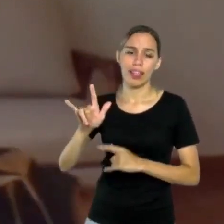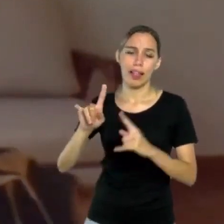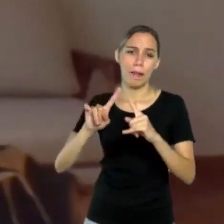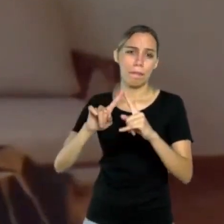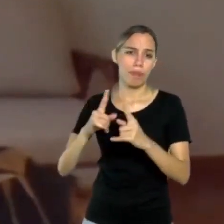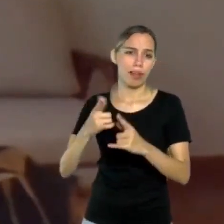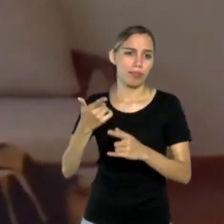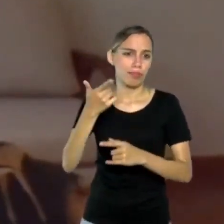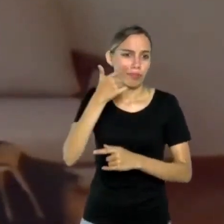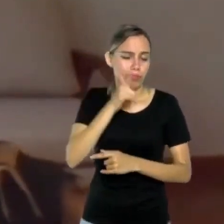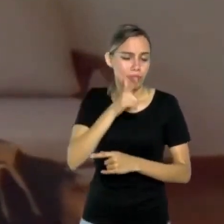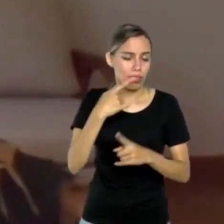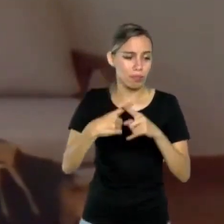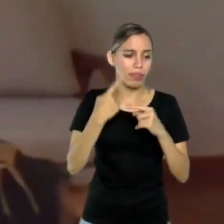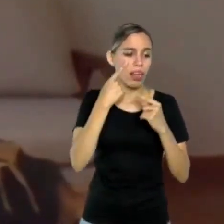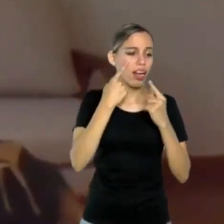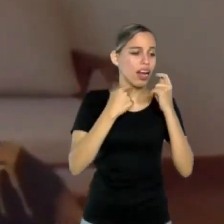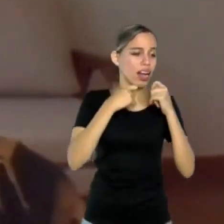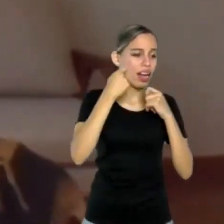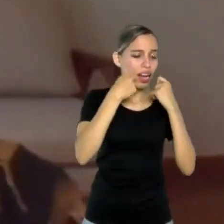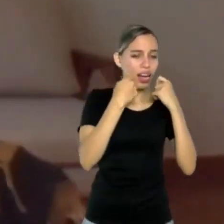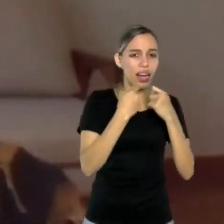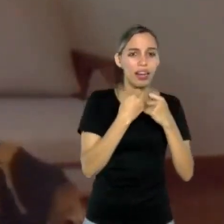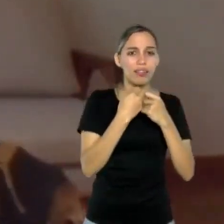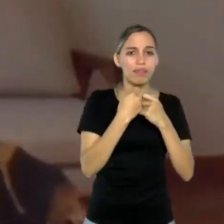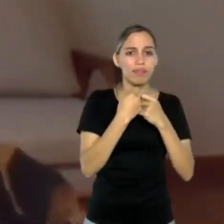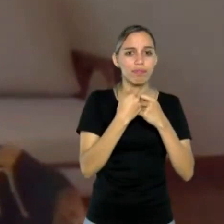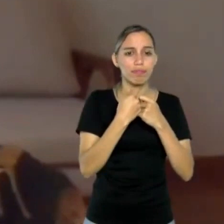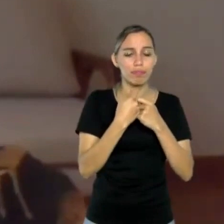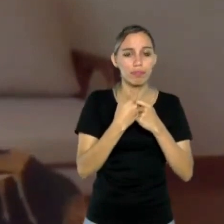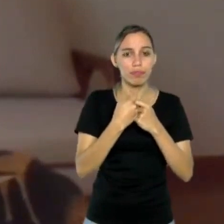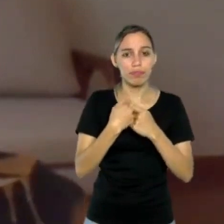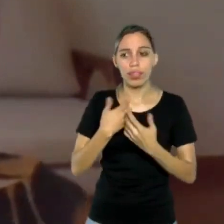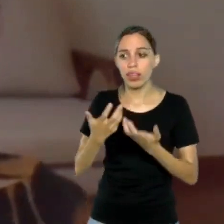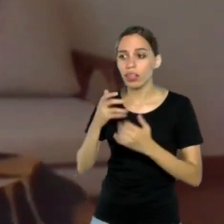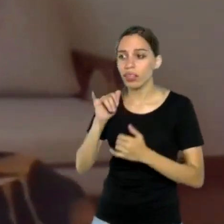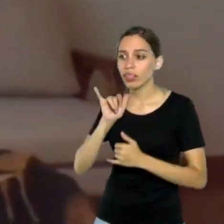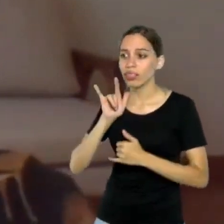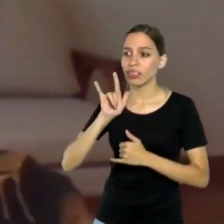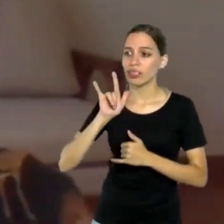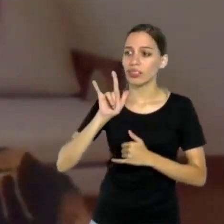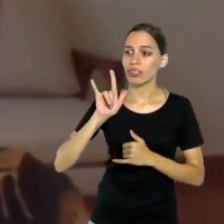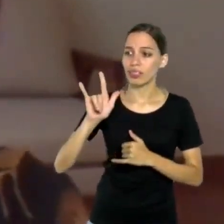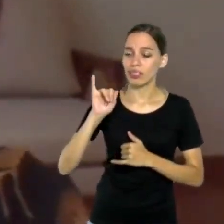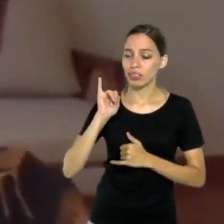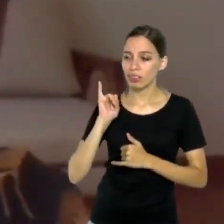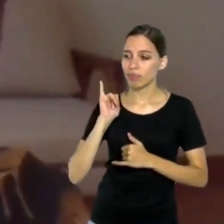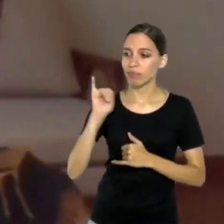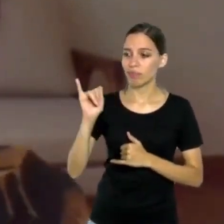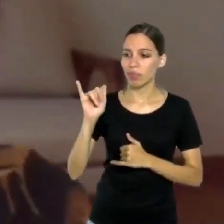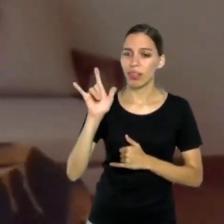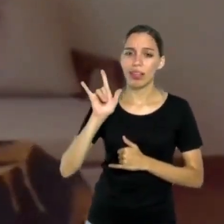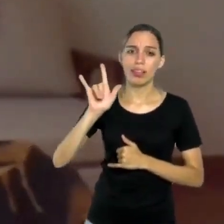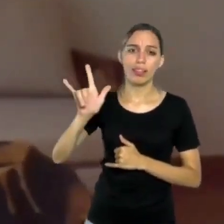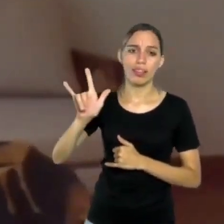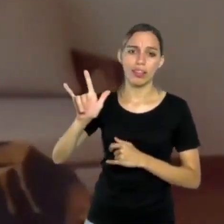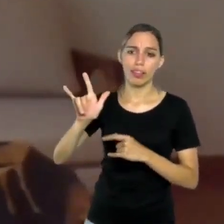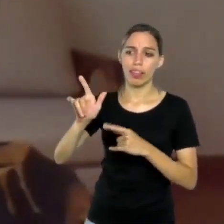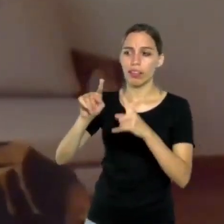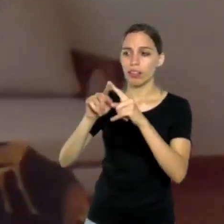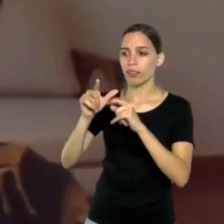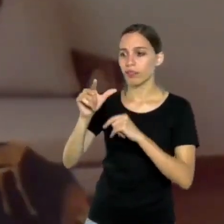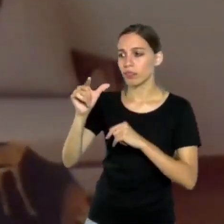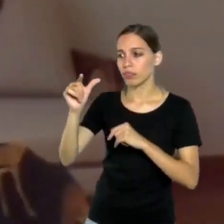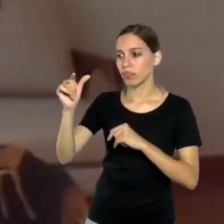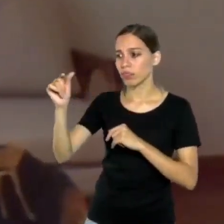ser narrado como um passado distante. E assim mesmo eu disse, eu te amo, no seu dia de ir embora, mas sou estranho. Você me